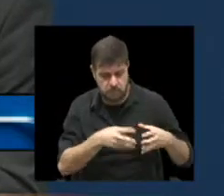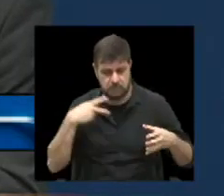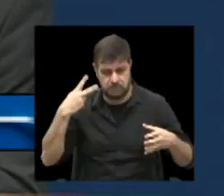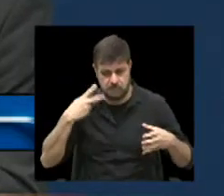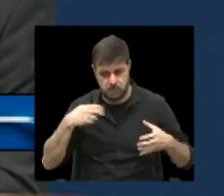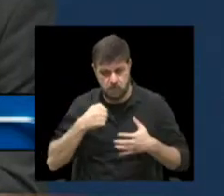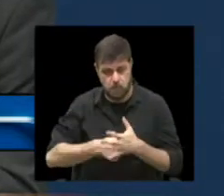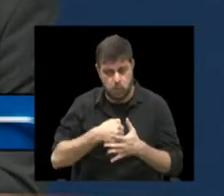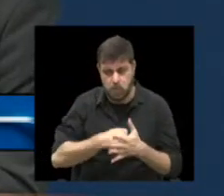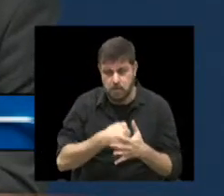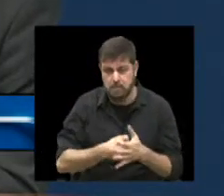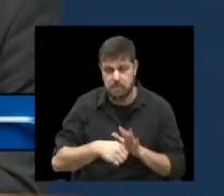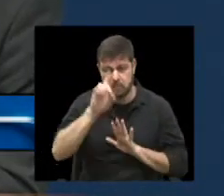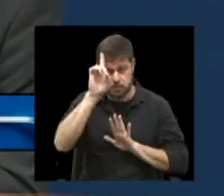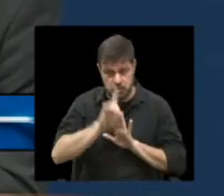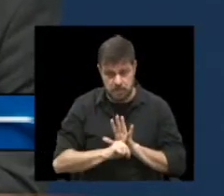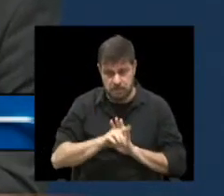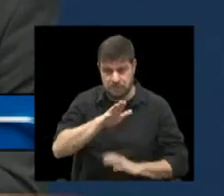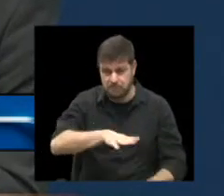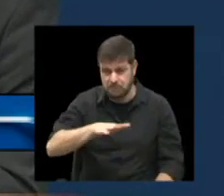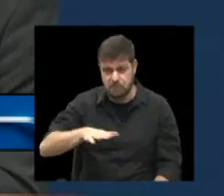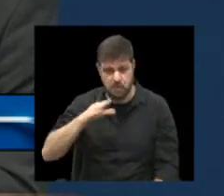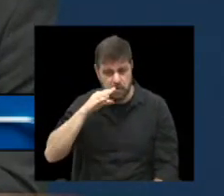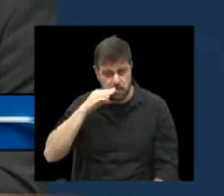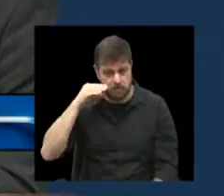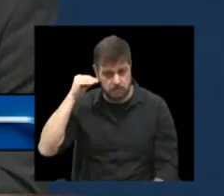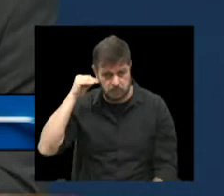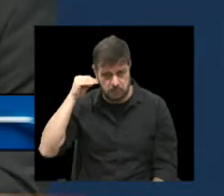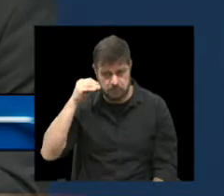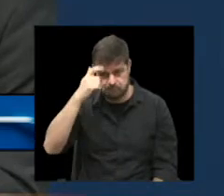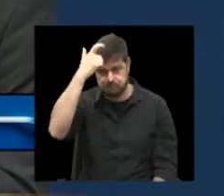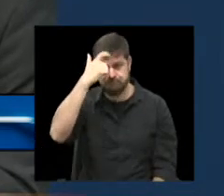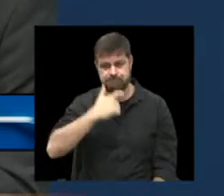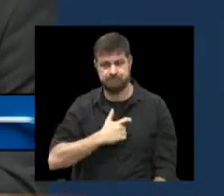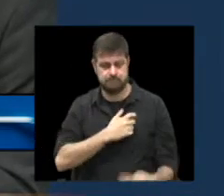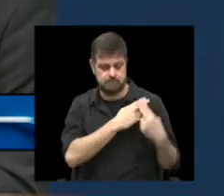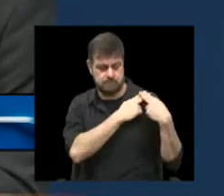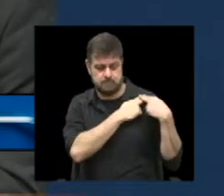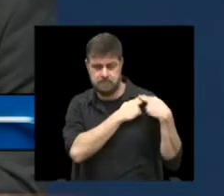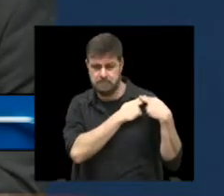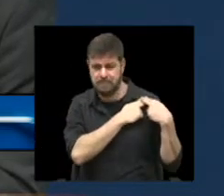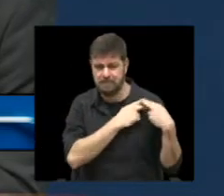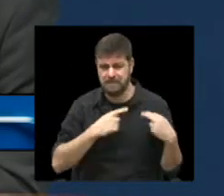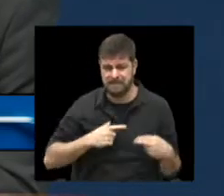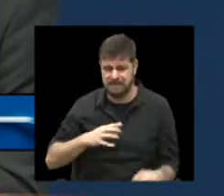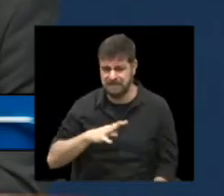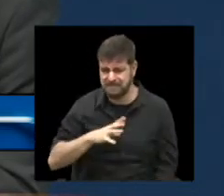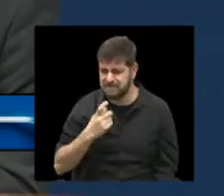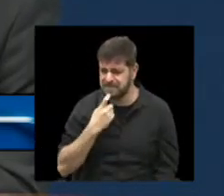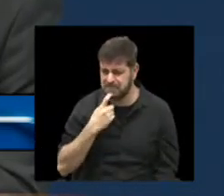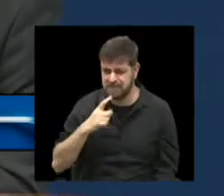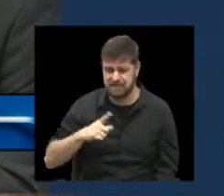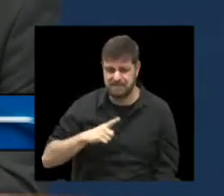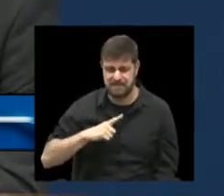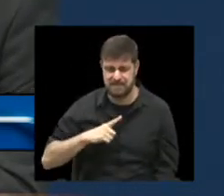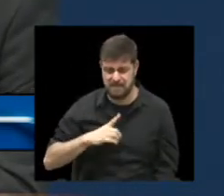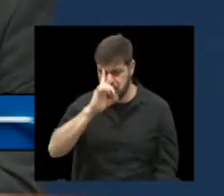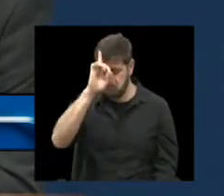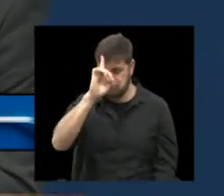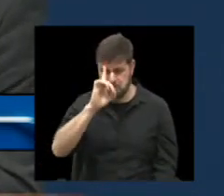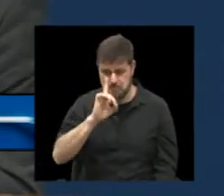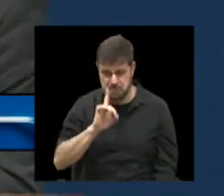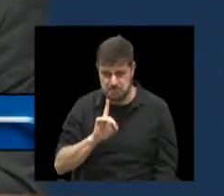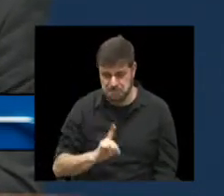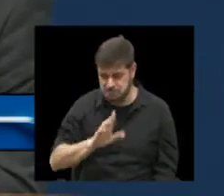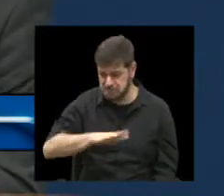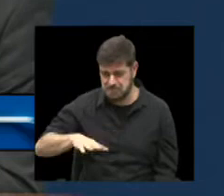Direitos, de Defesa dos Direitos da Criança e do Adolescente, e na nossa cidade há várias violações aos direitos da criança e do